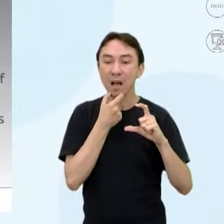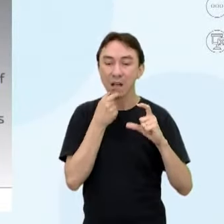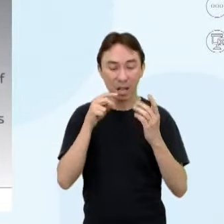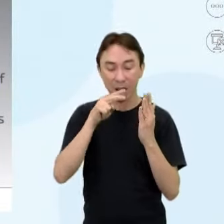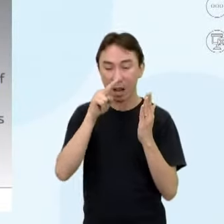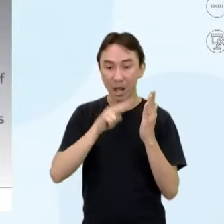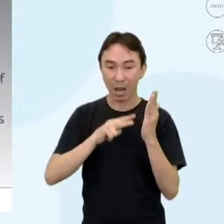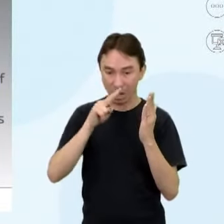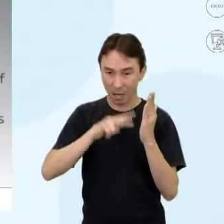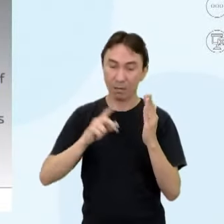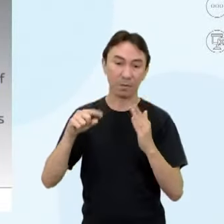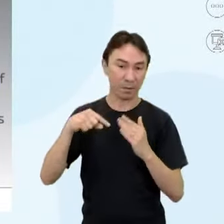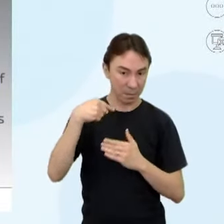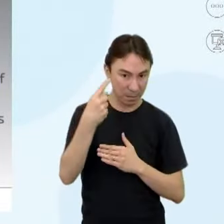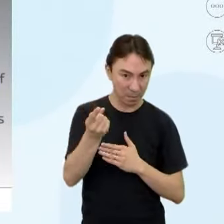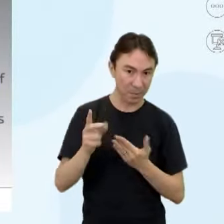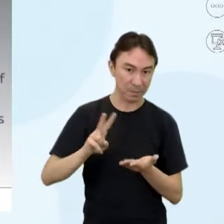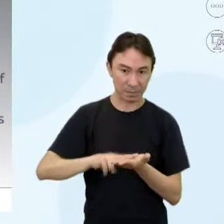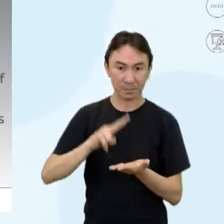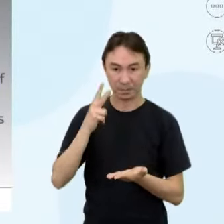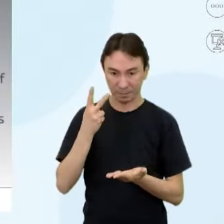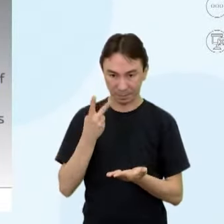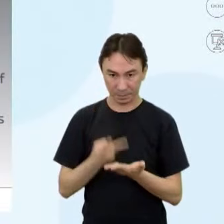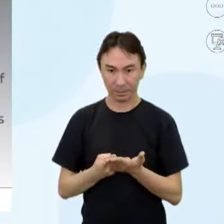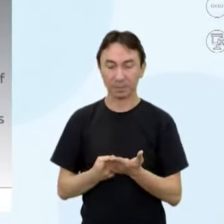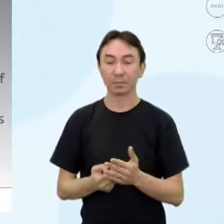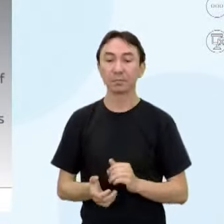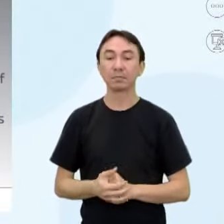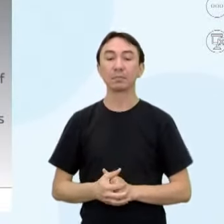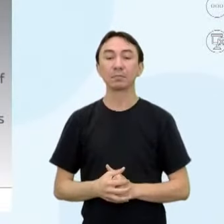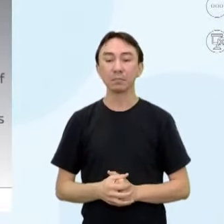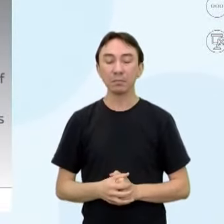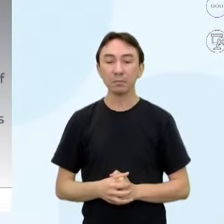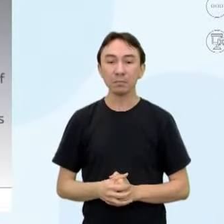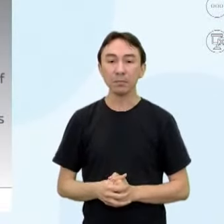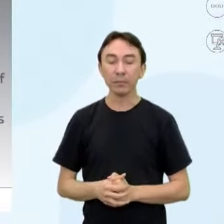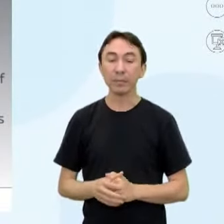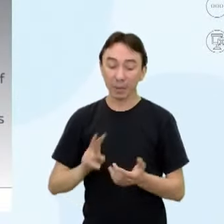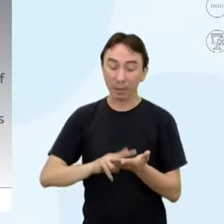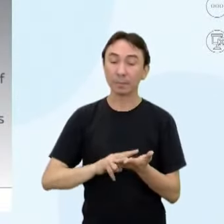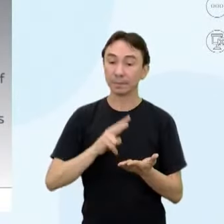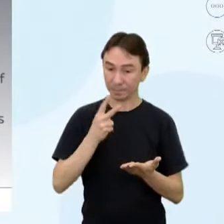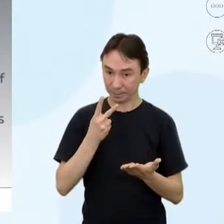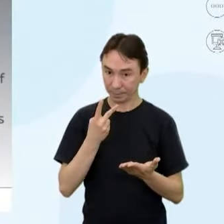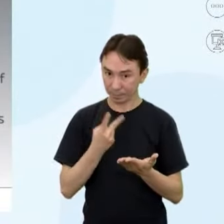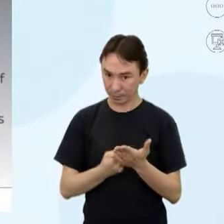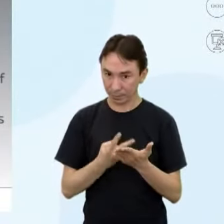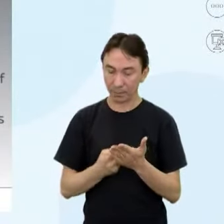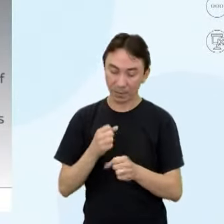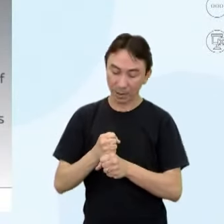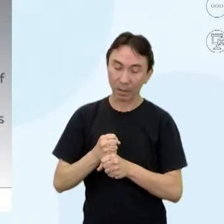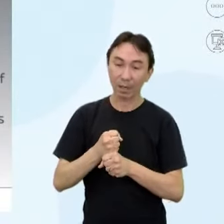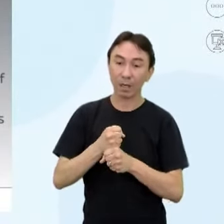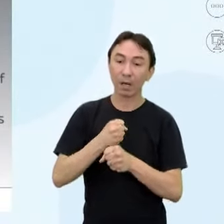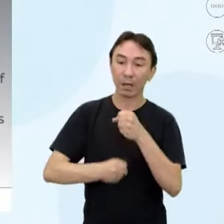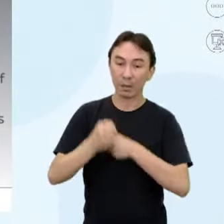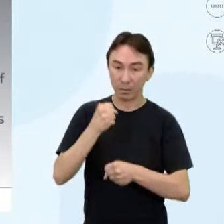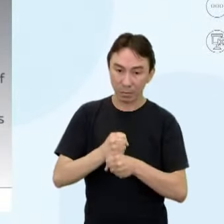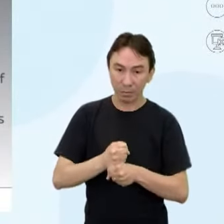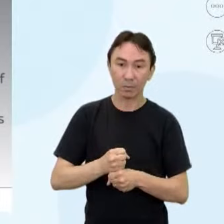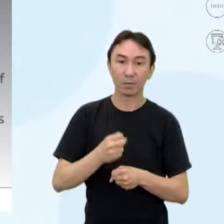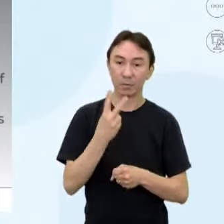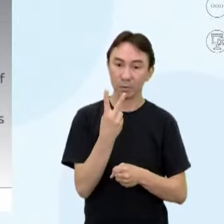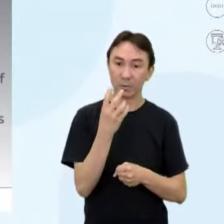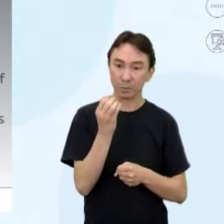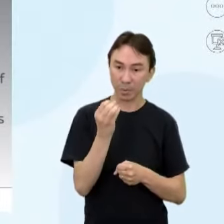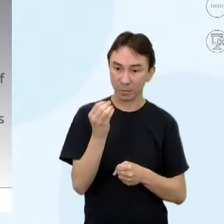2006, Pluto was reclassified as a dwarf planet. Então, finalmente, em 2006, o ano aqui é igualzinho o